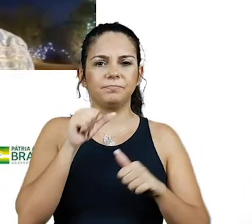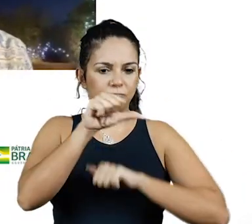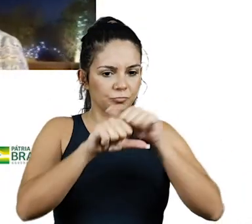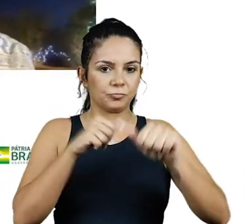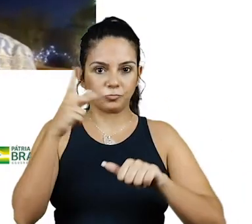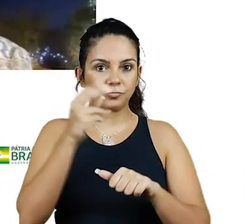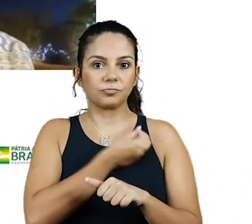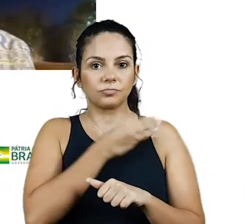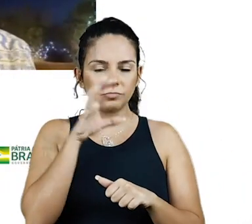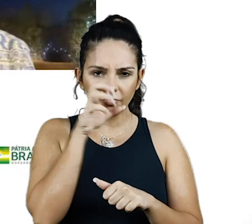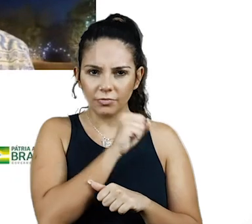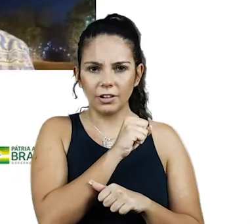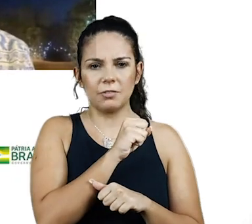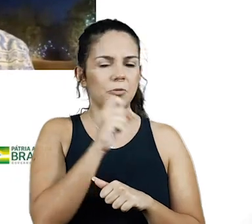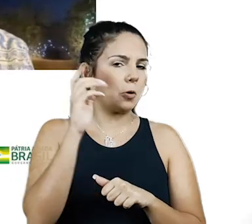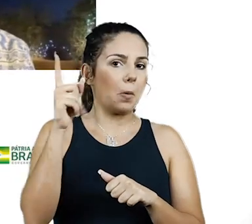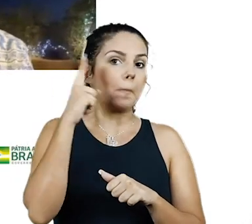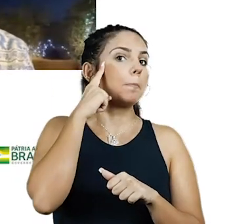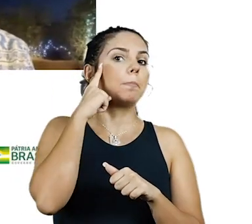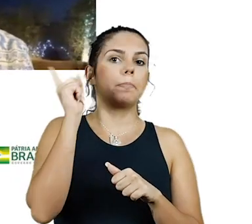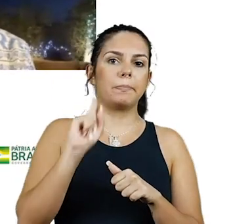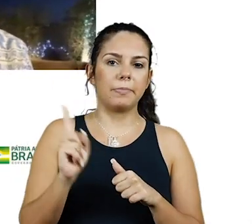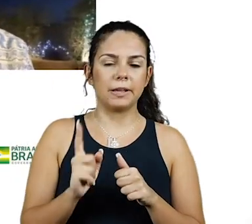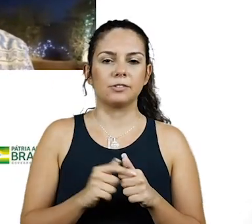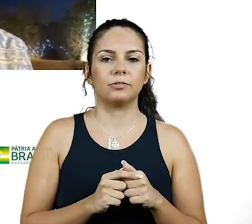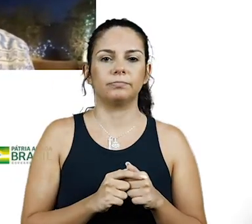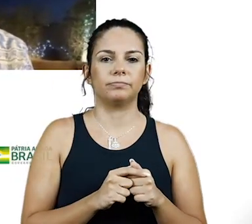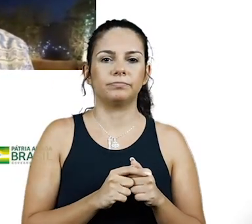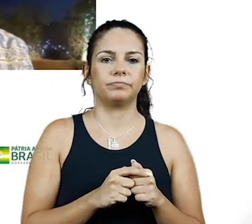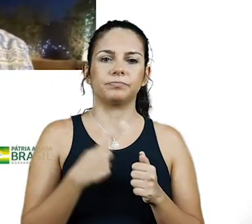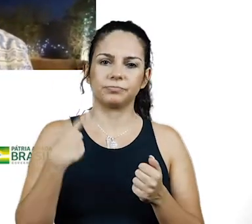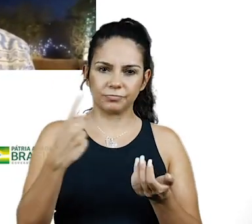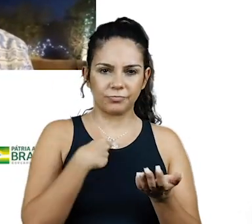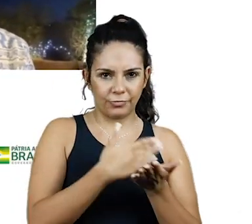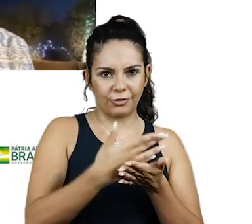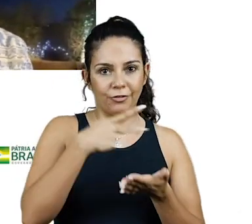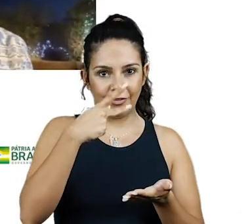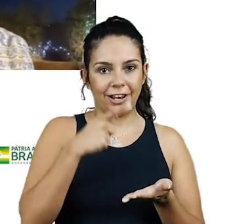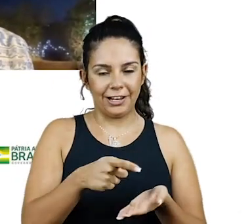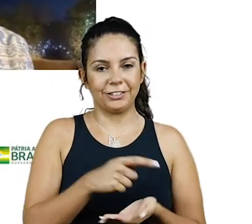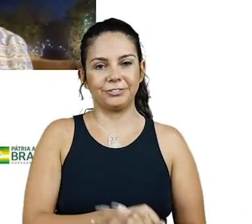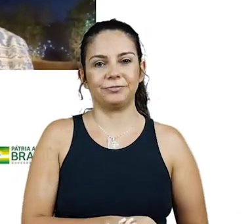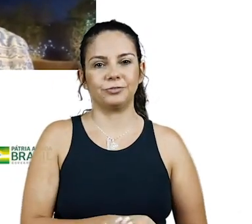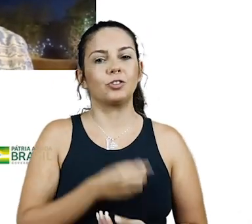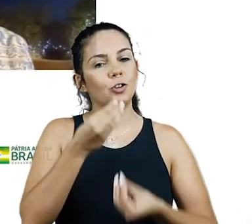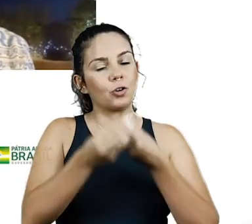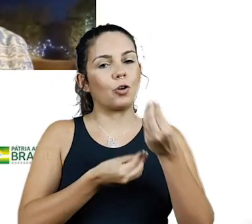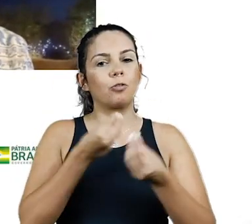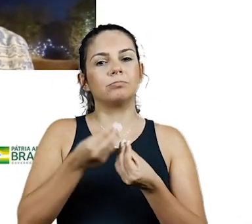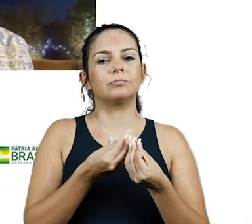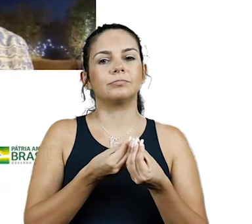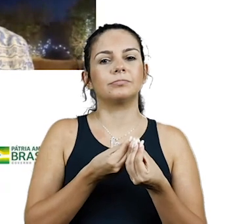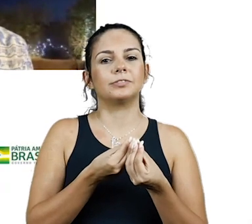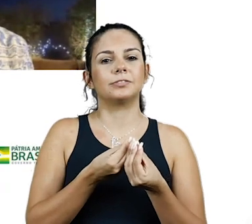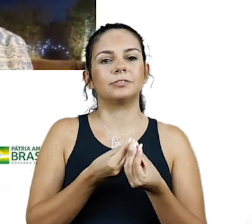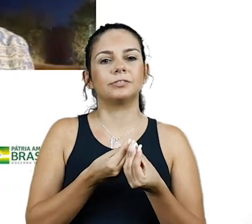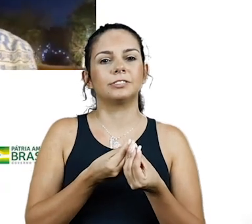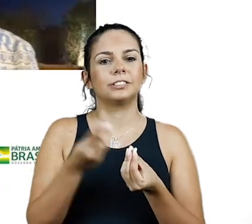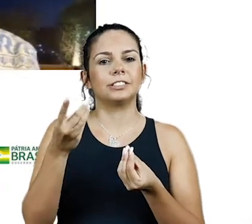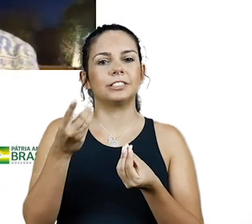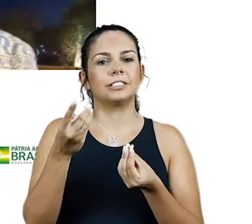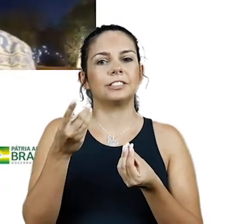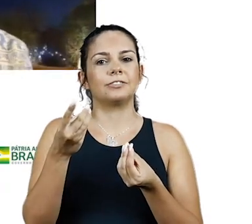rápida, sem pensar, né? Então, eu acho que a gente podia começar falando disso. Como é que foi essa